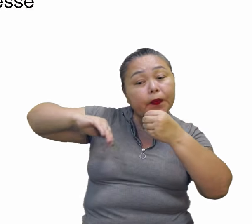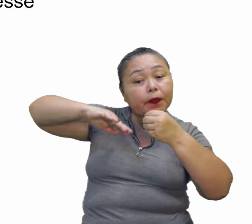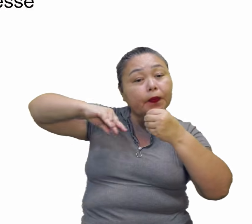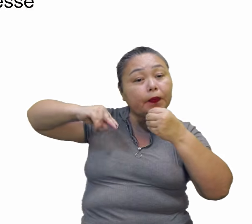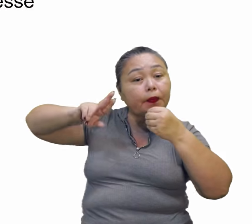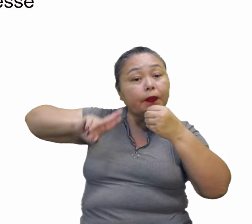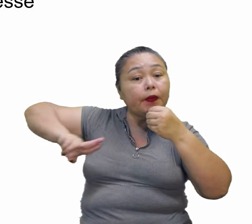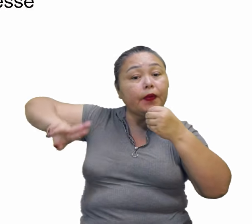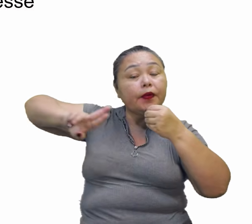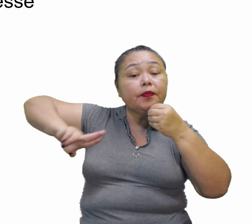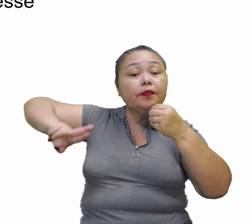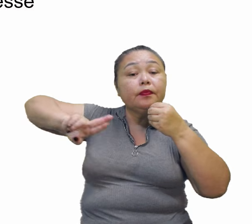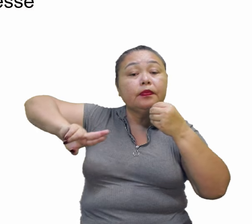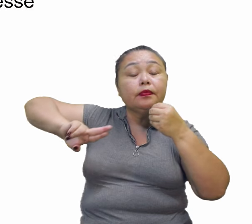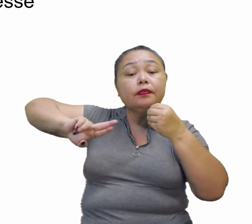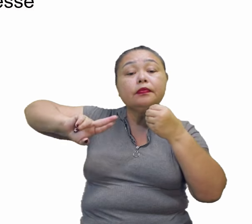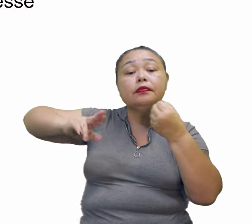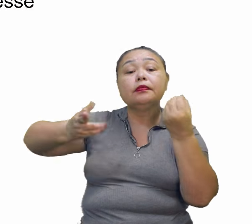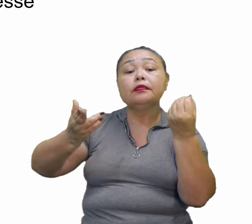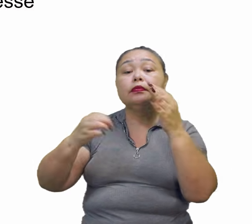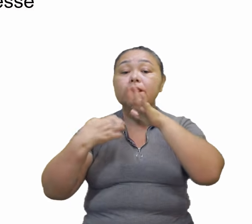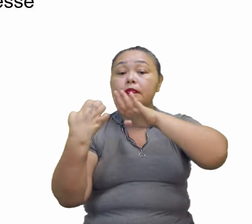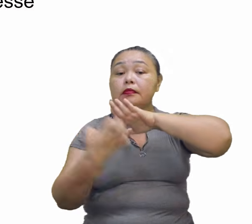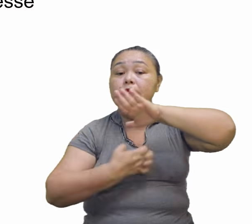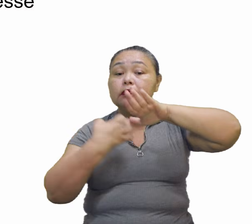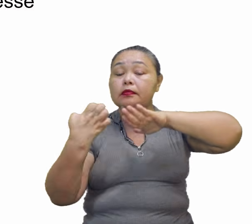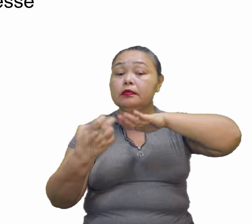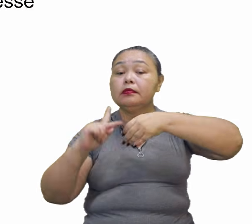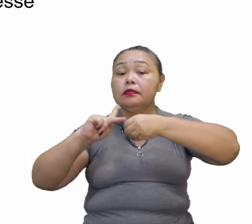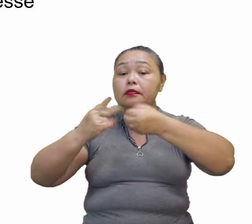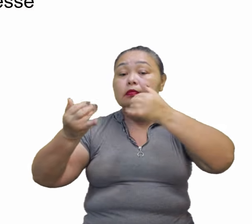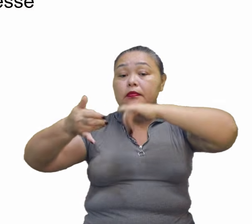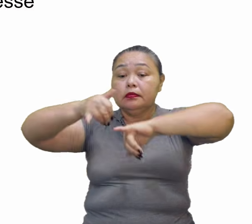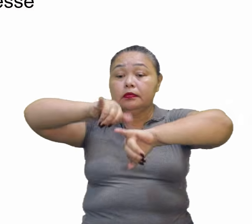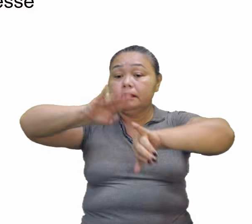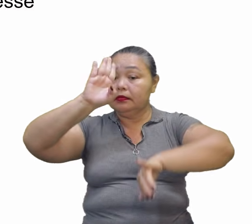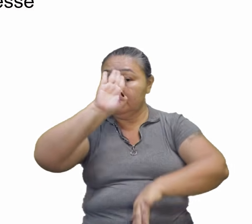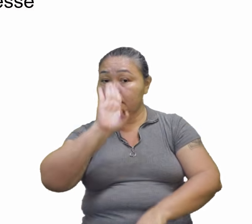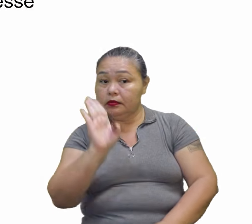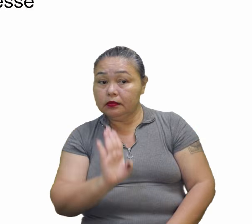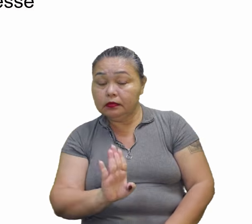e utilizados na indústria petroquímica brasileira.